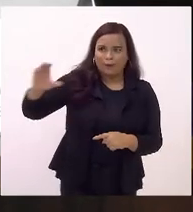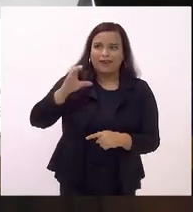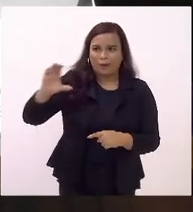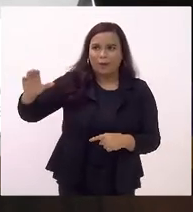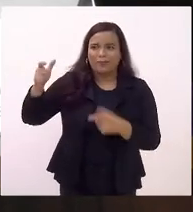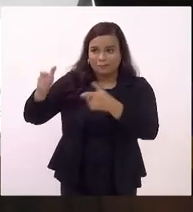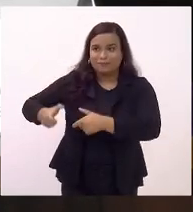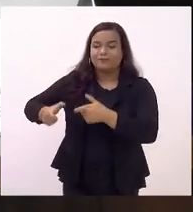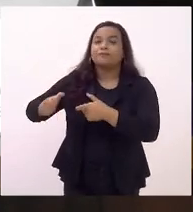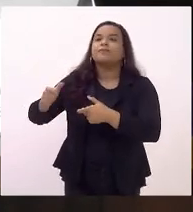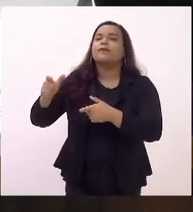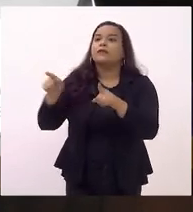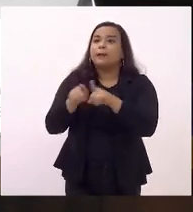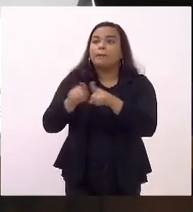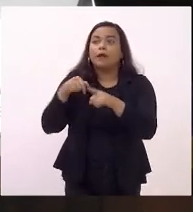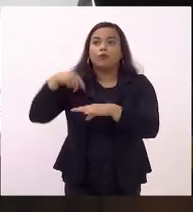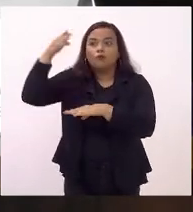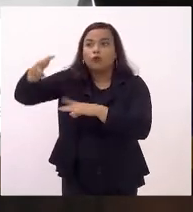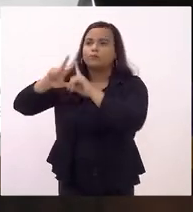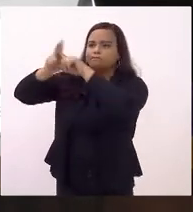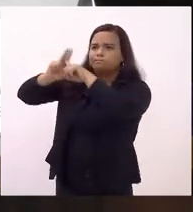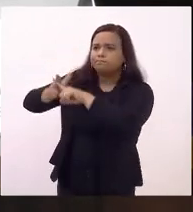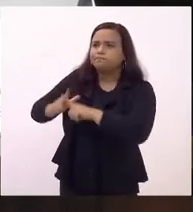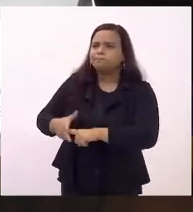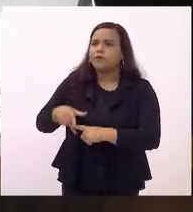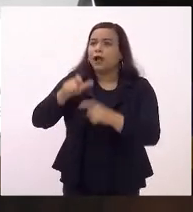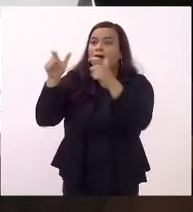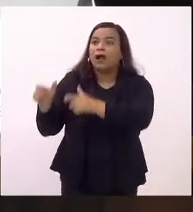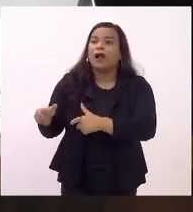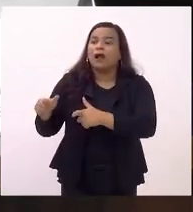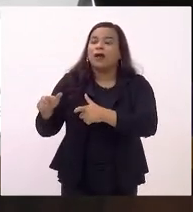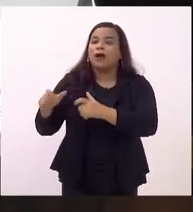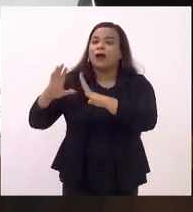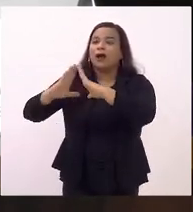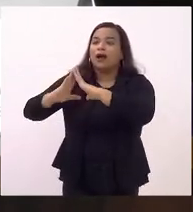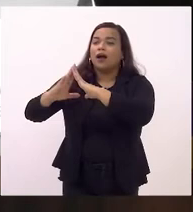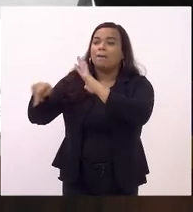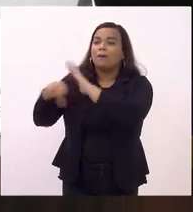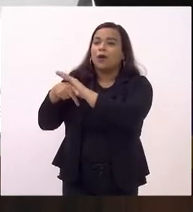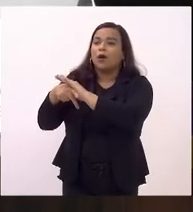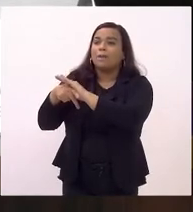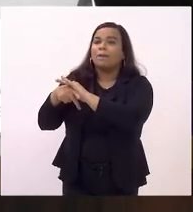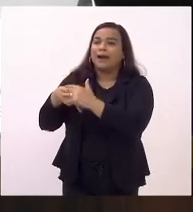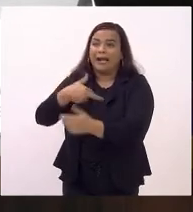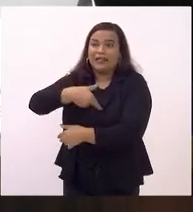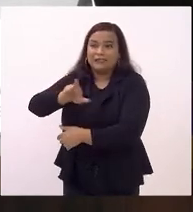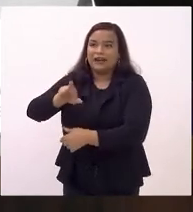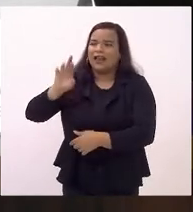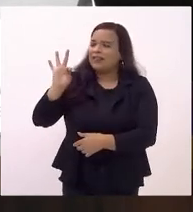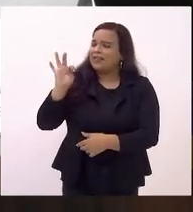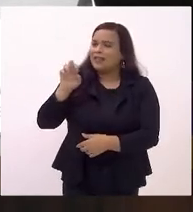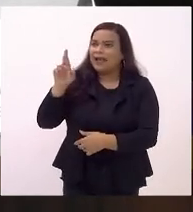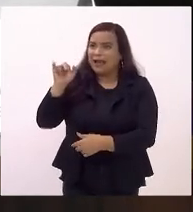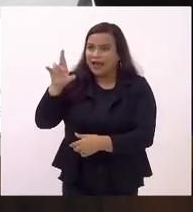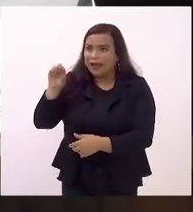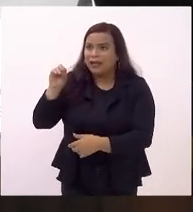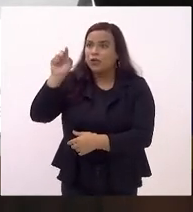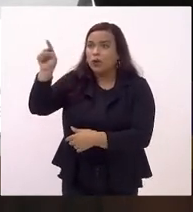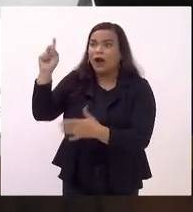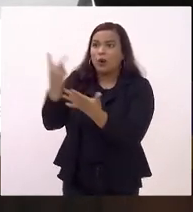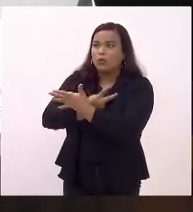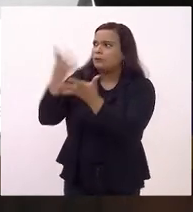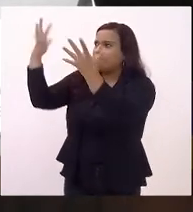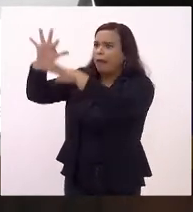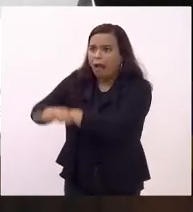reparação histórica de um terreiro que havia sido aviltado na cidade de Caxias, e nós fomos levar uma doação levantada por uma